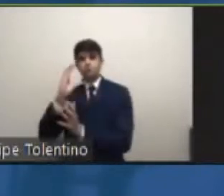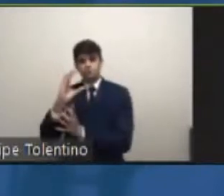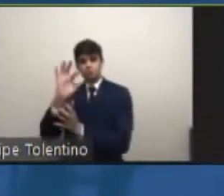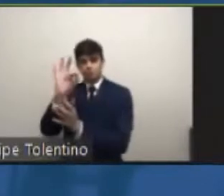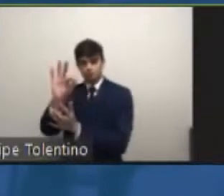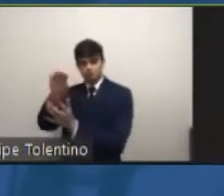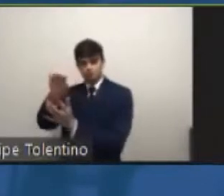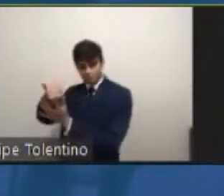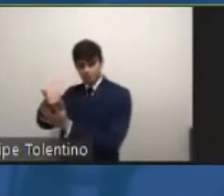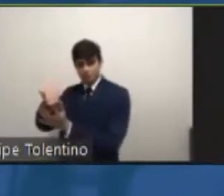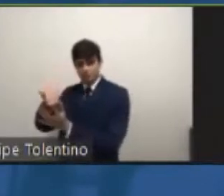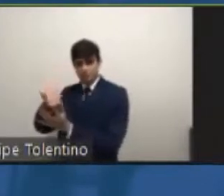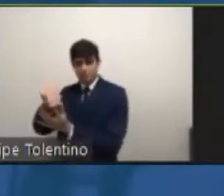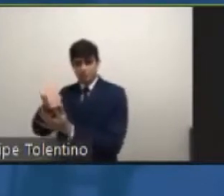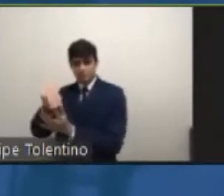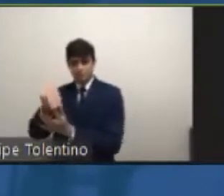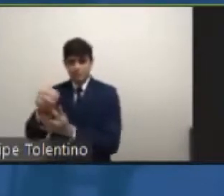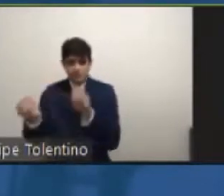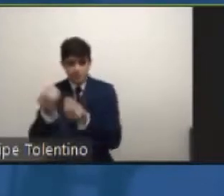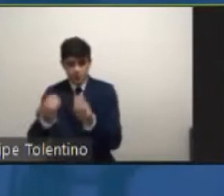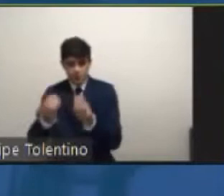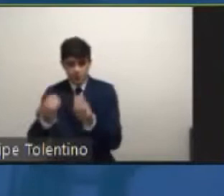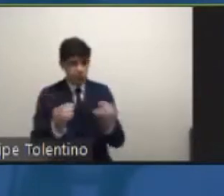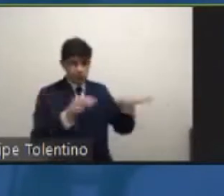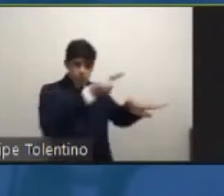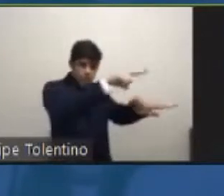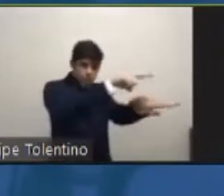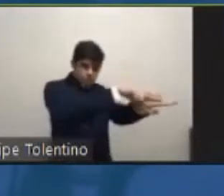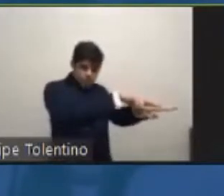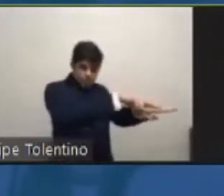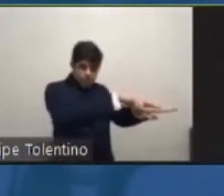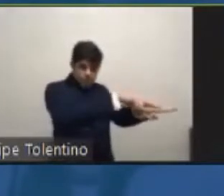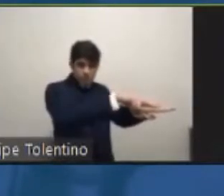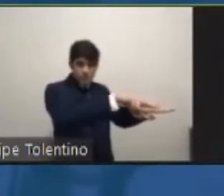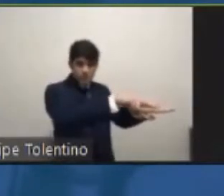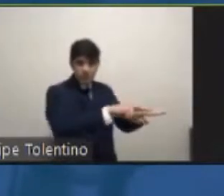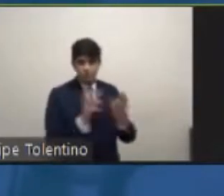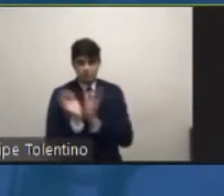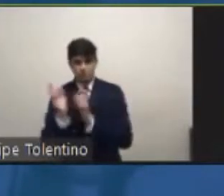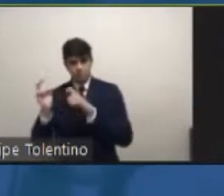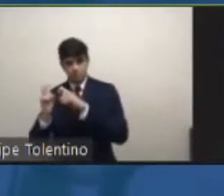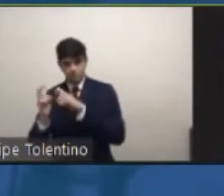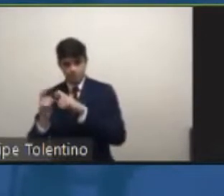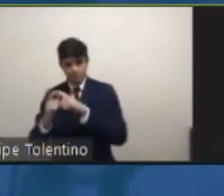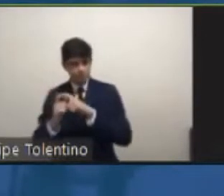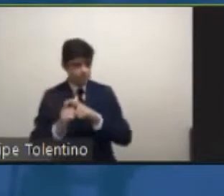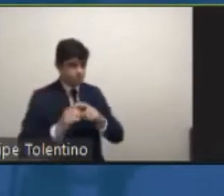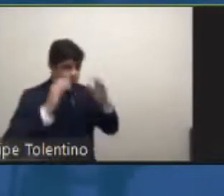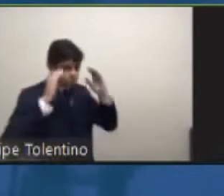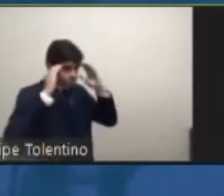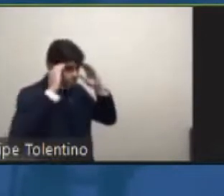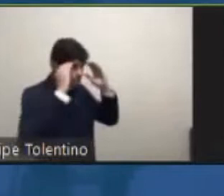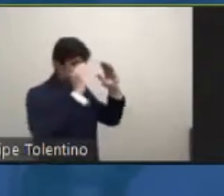do paciente, a autonomia do paciente, e respeitaram a recusa, e o paciente veio a óbito, esses médicos